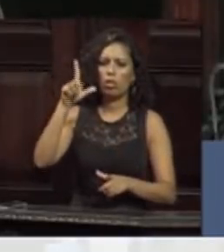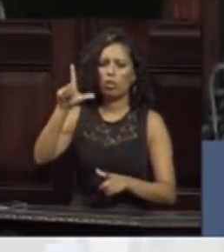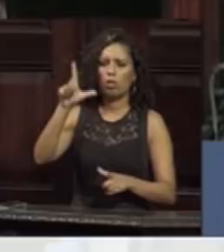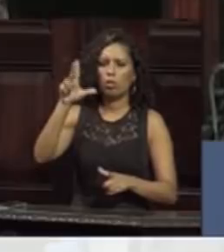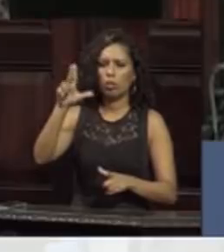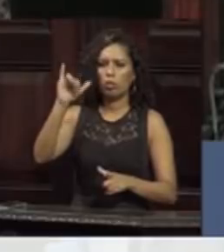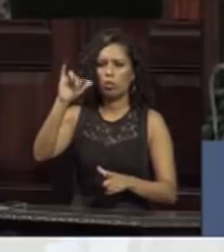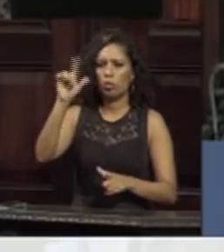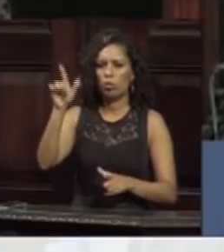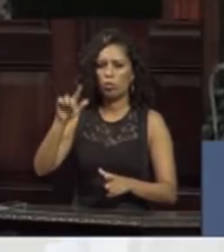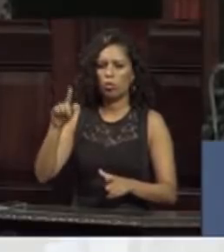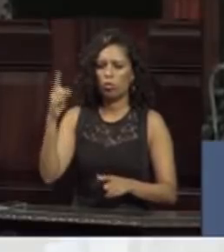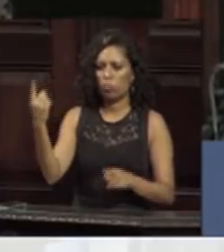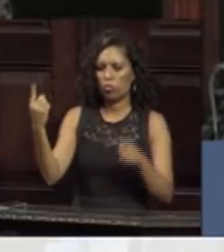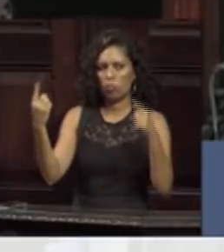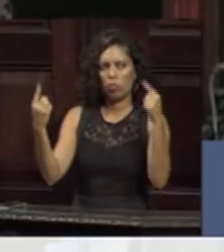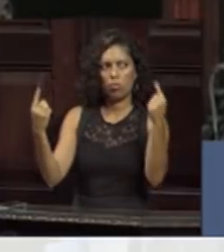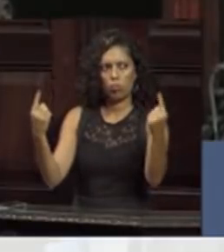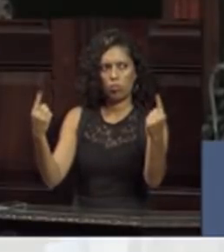1-1.